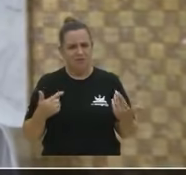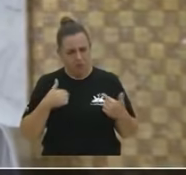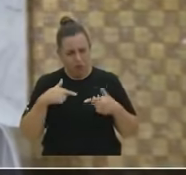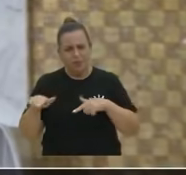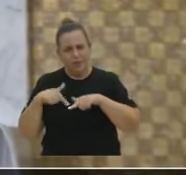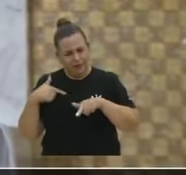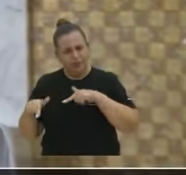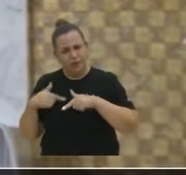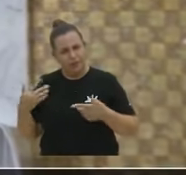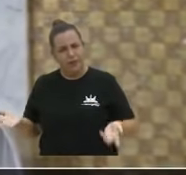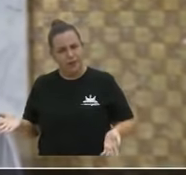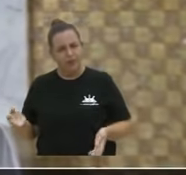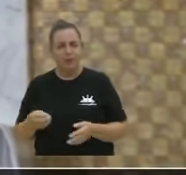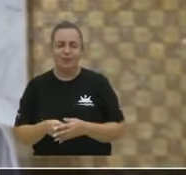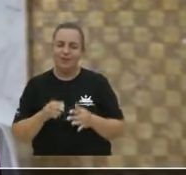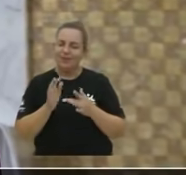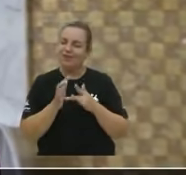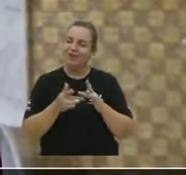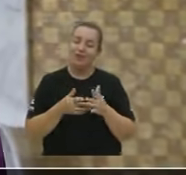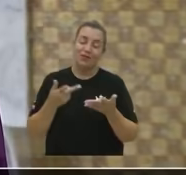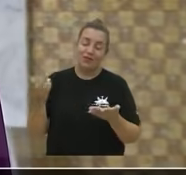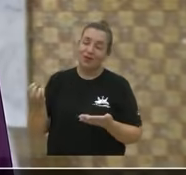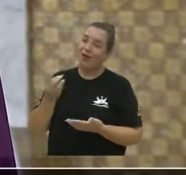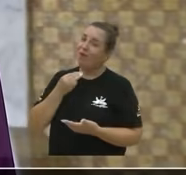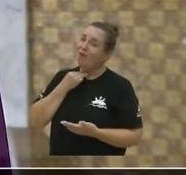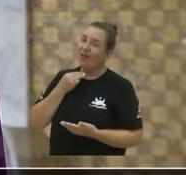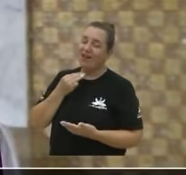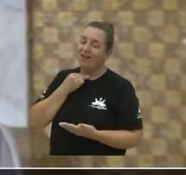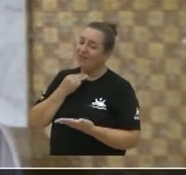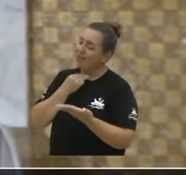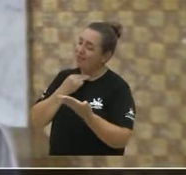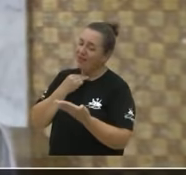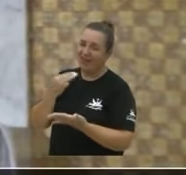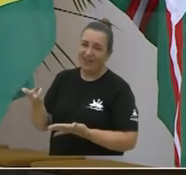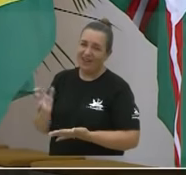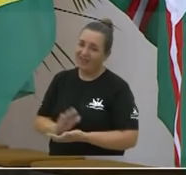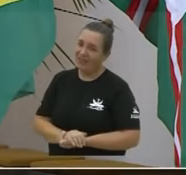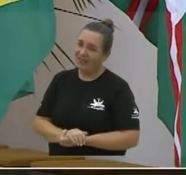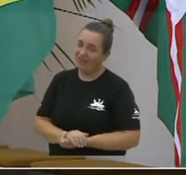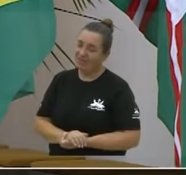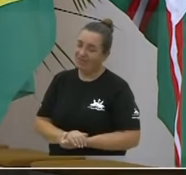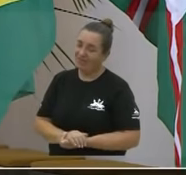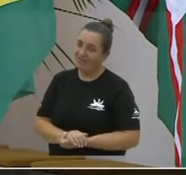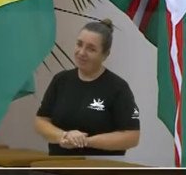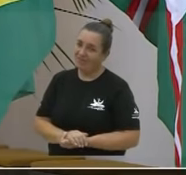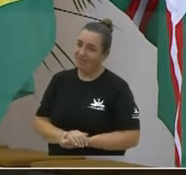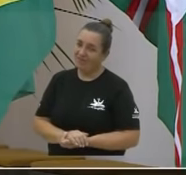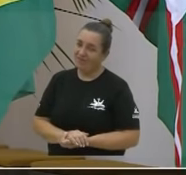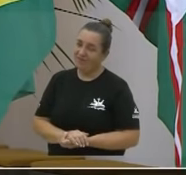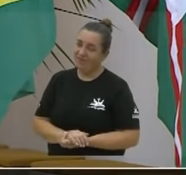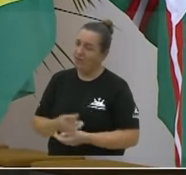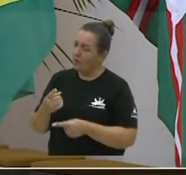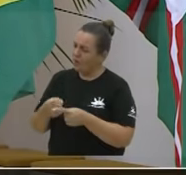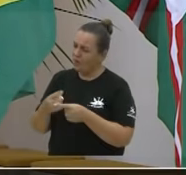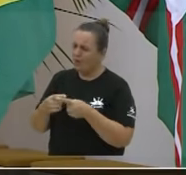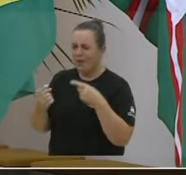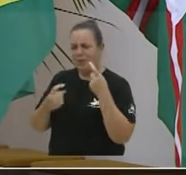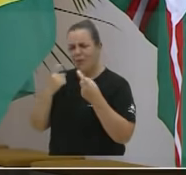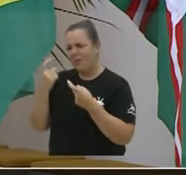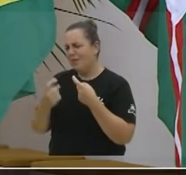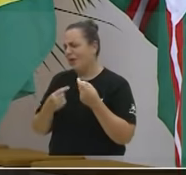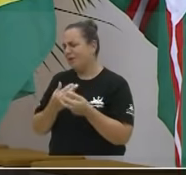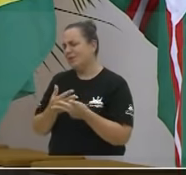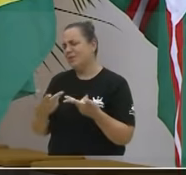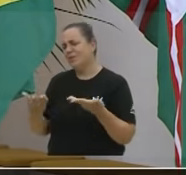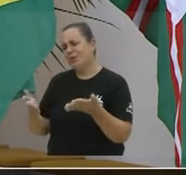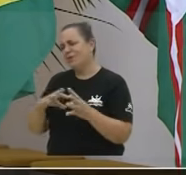pés? Jesus disse: Marta, Marta, Marta, por que te preocupas com